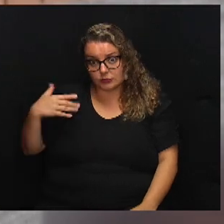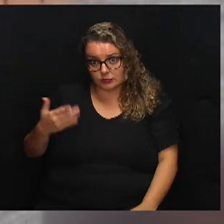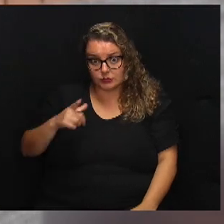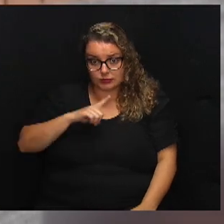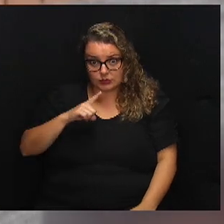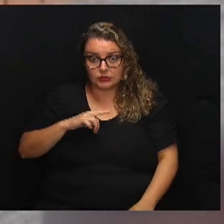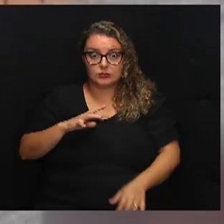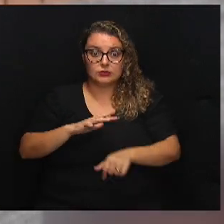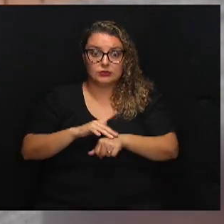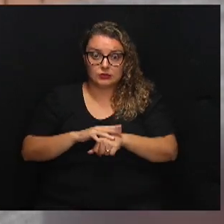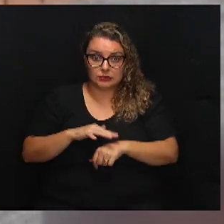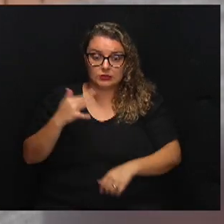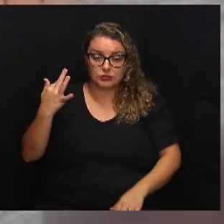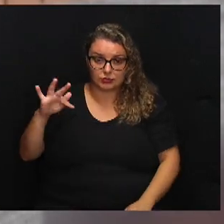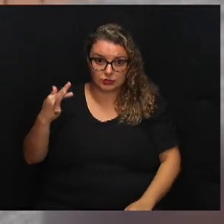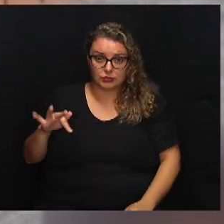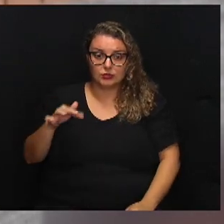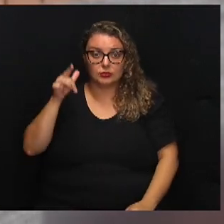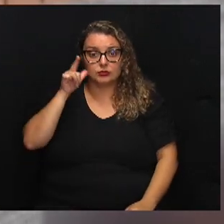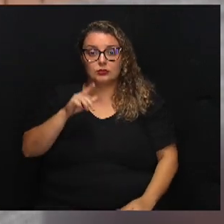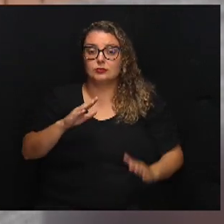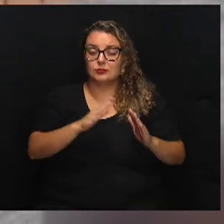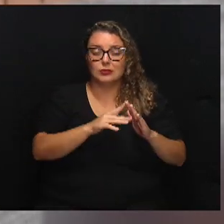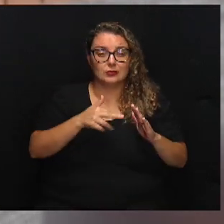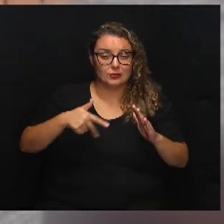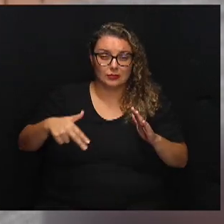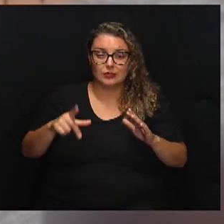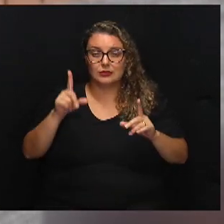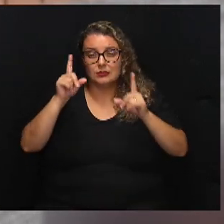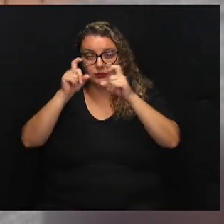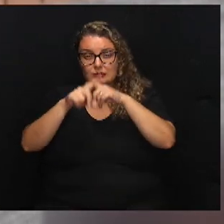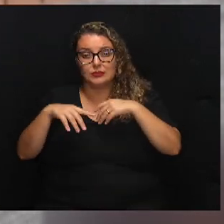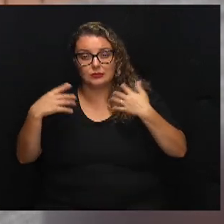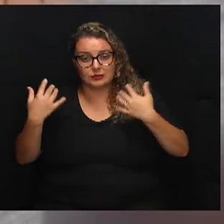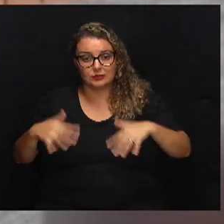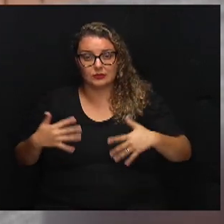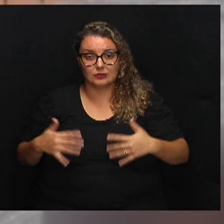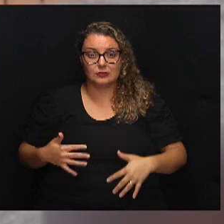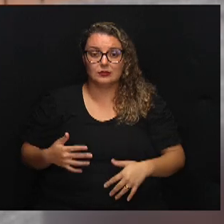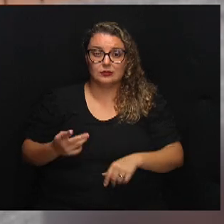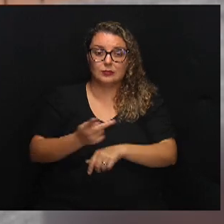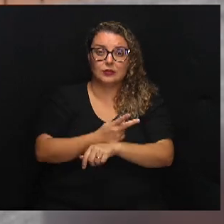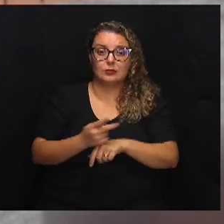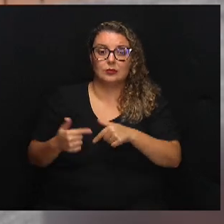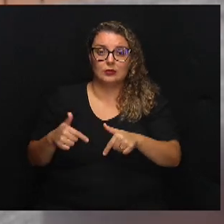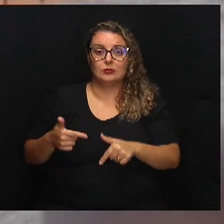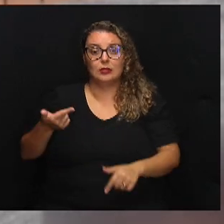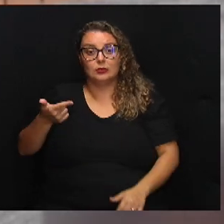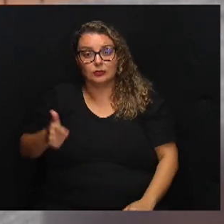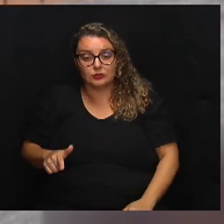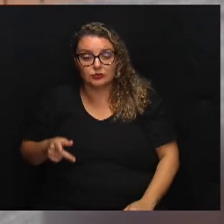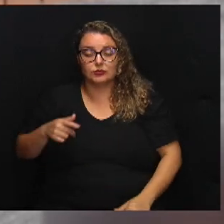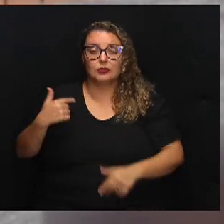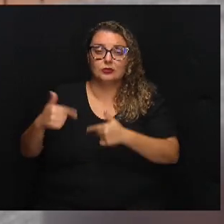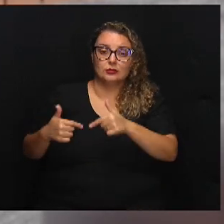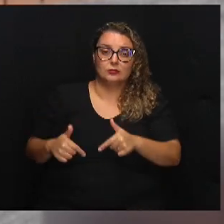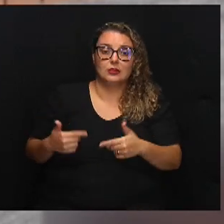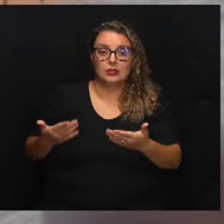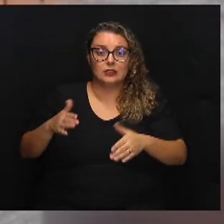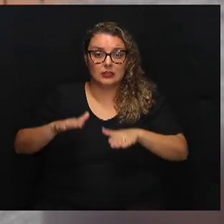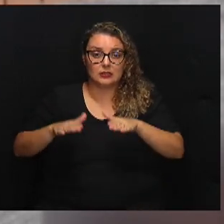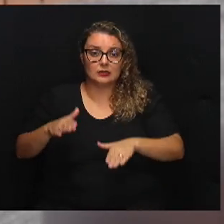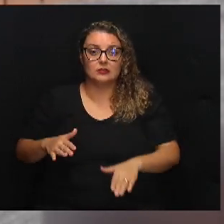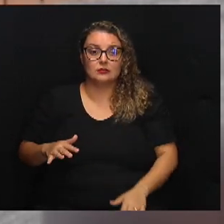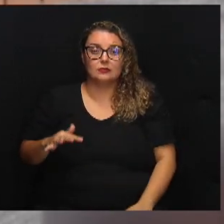as dores, não conseguem sair de casa, elas têm dificuldade de buscar emprego, permanência no emprego, e por ser muitas vezes uma